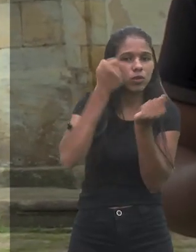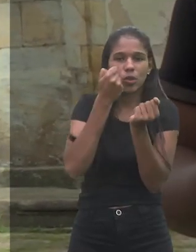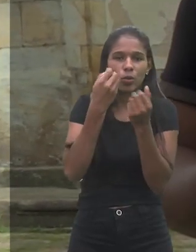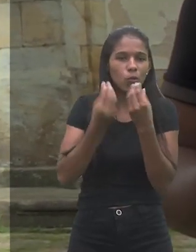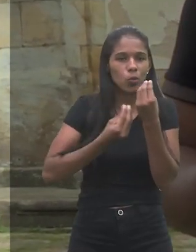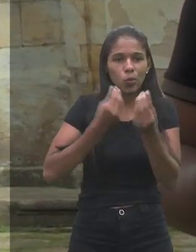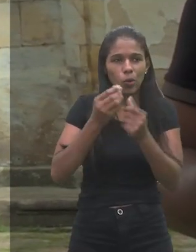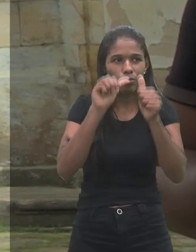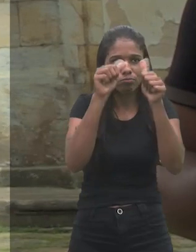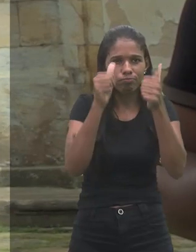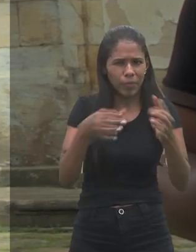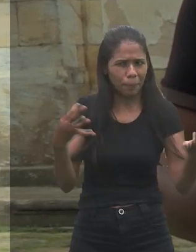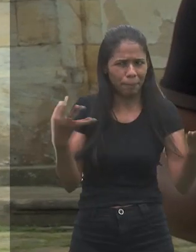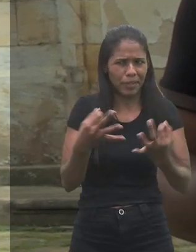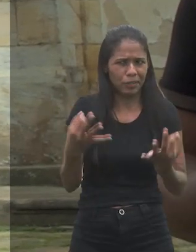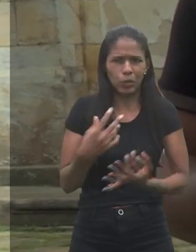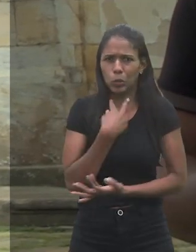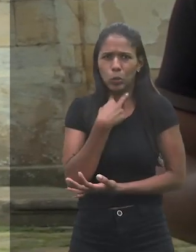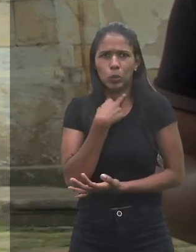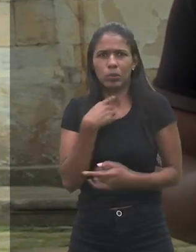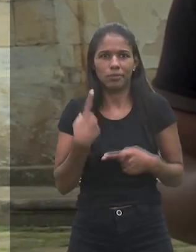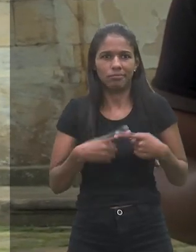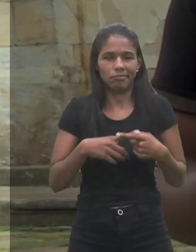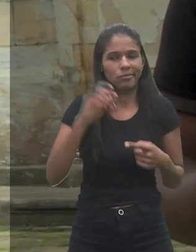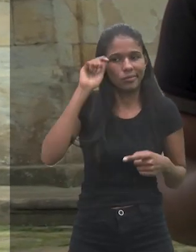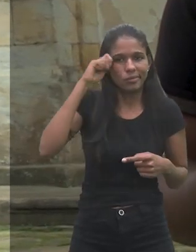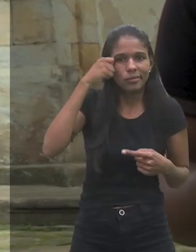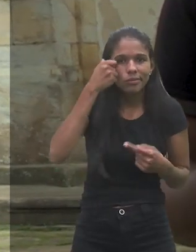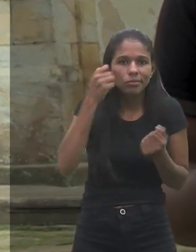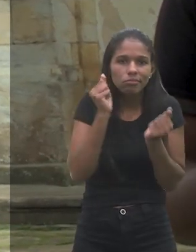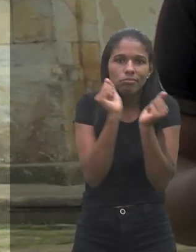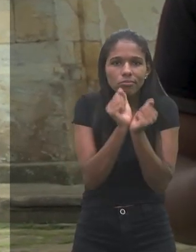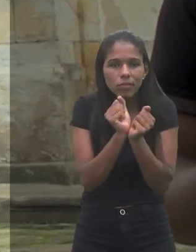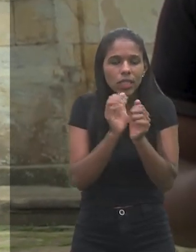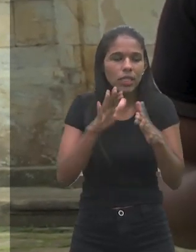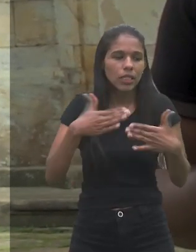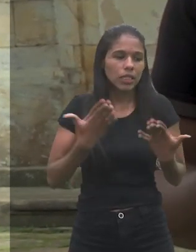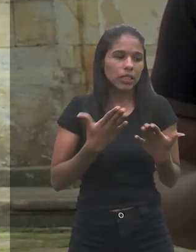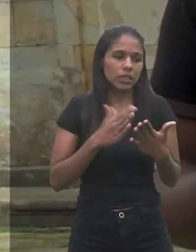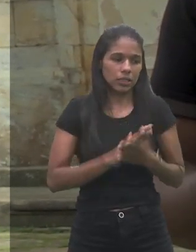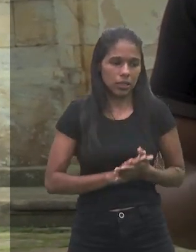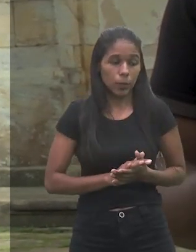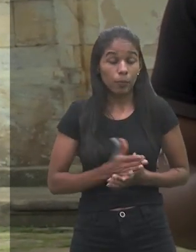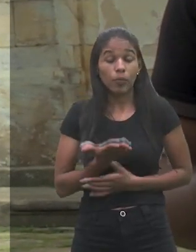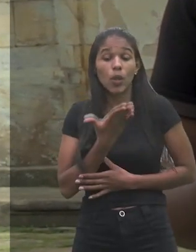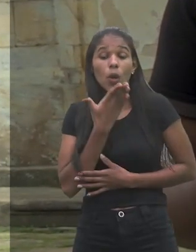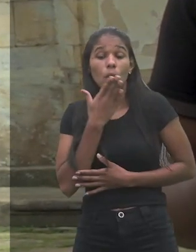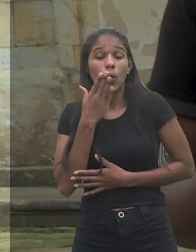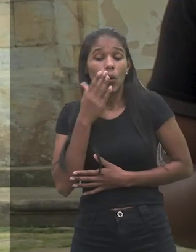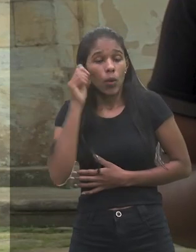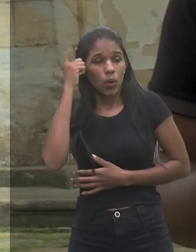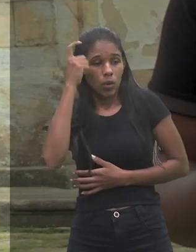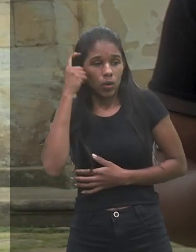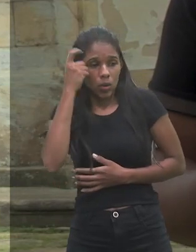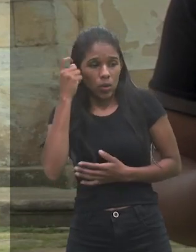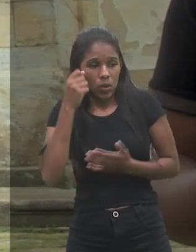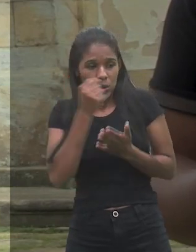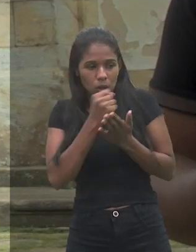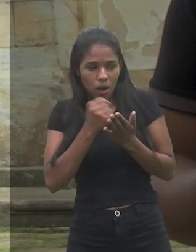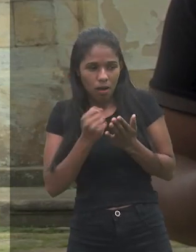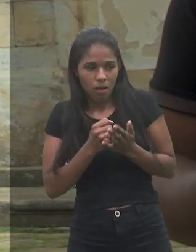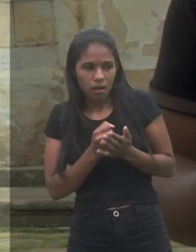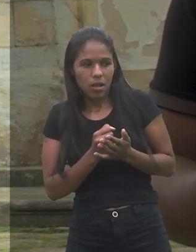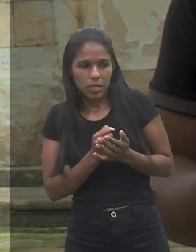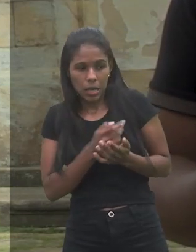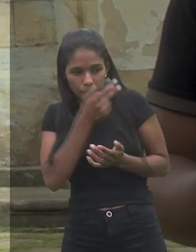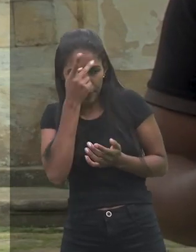Então, dependendo do momento, ele viu o personagem, às vezes ele ia no Palácio do Governador, a pessoa pegava no pé dele,